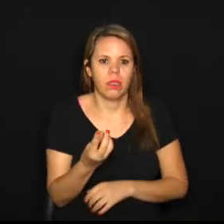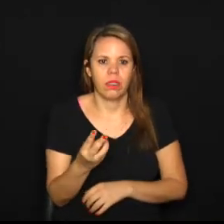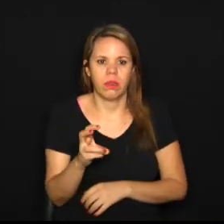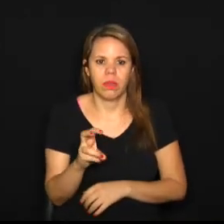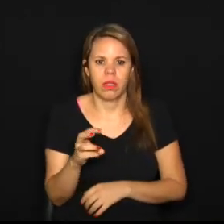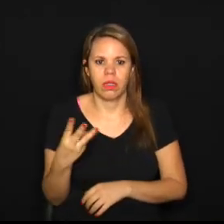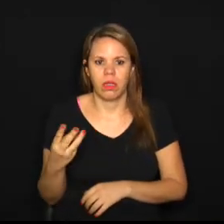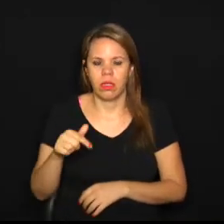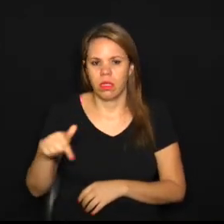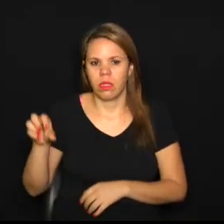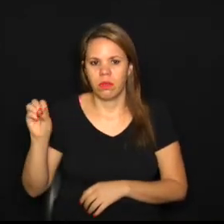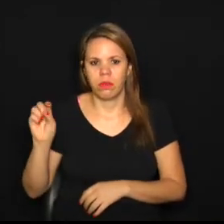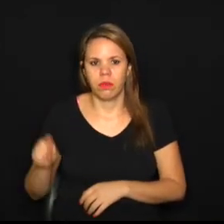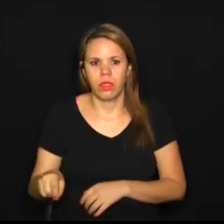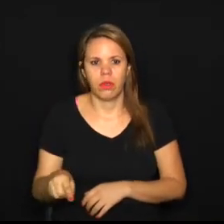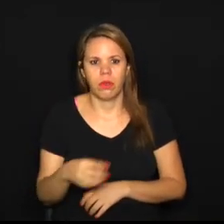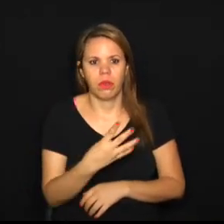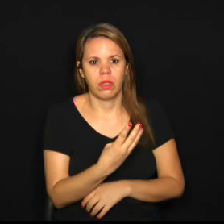453.700.000, realizou